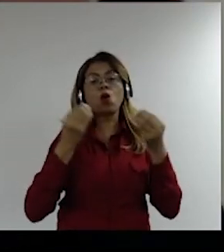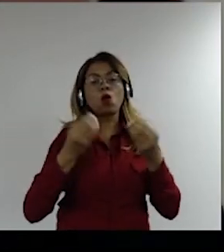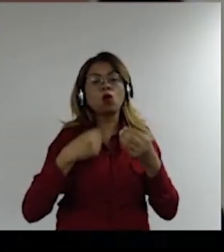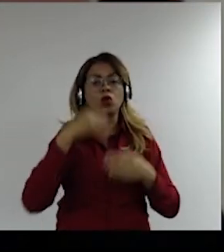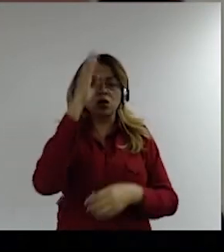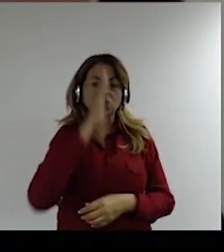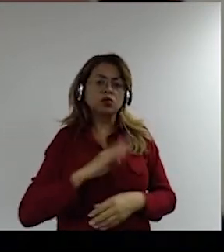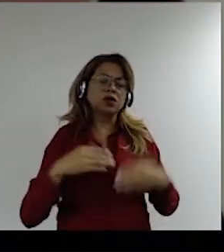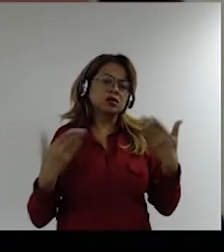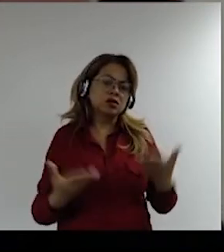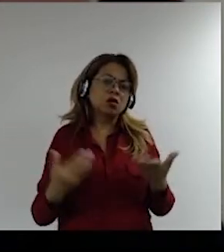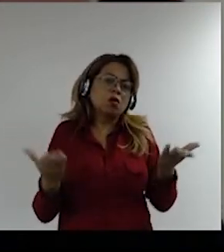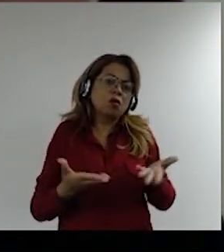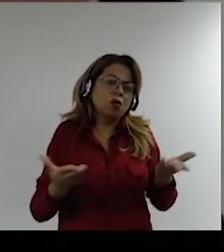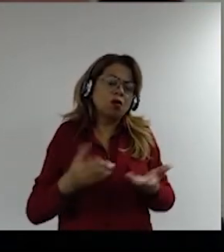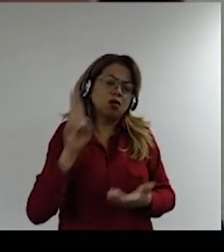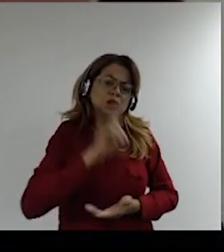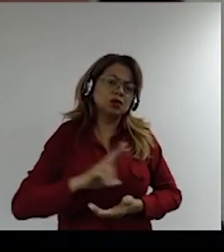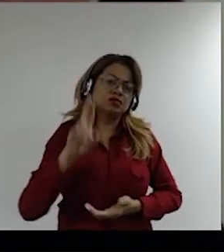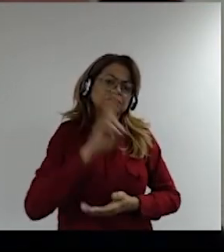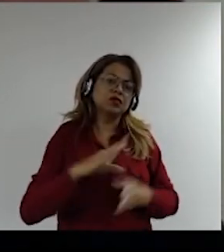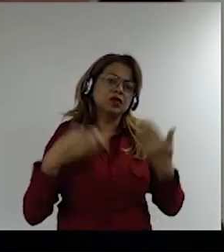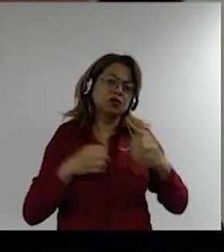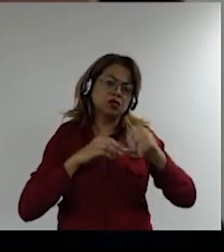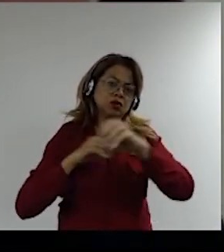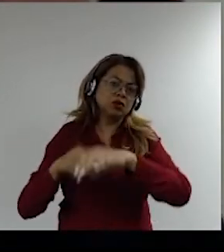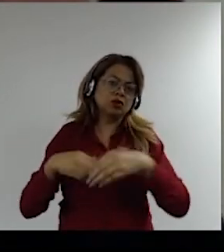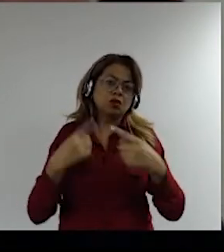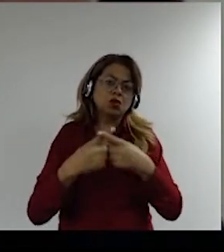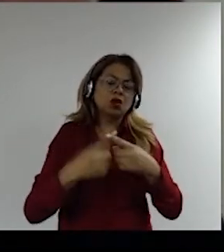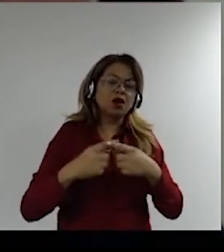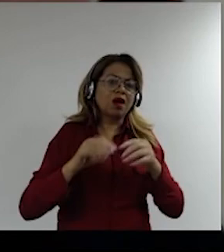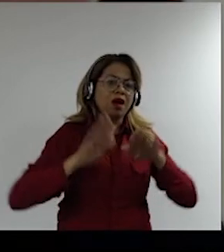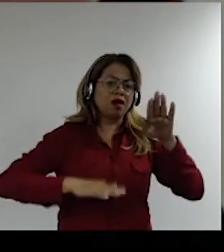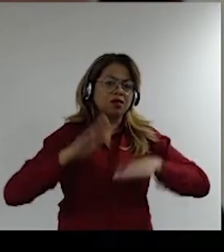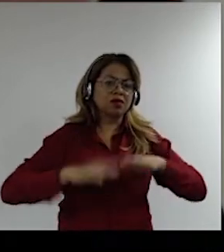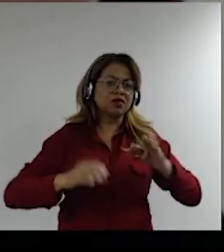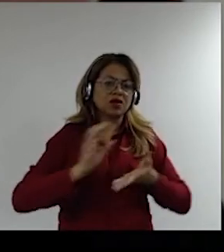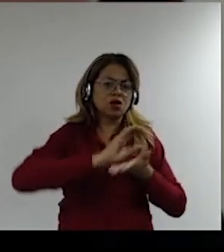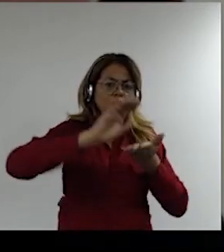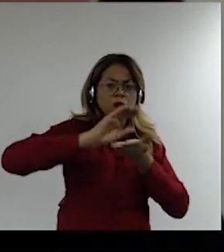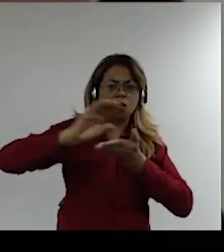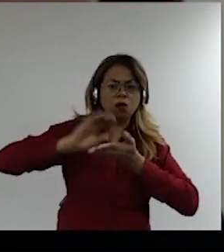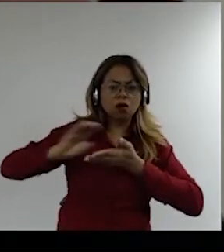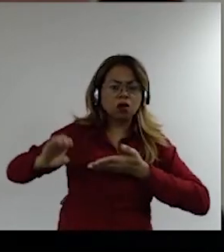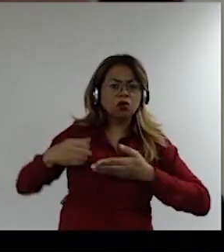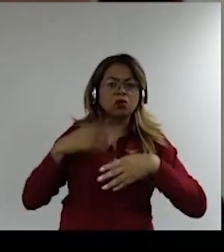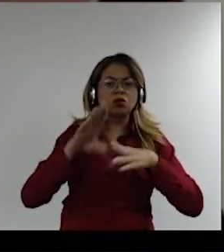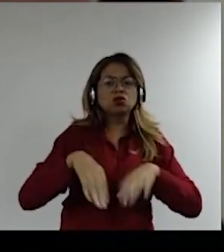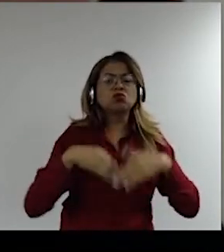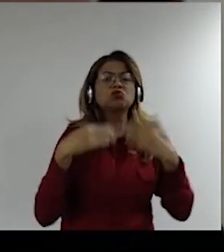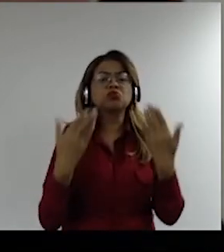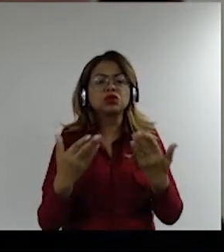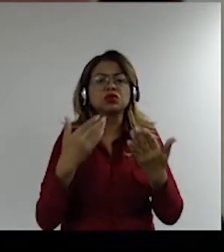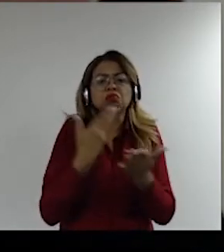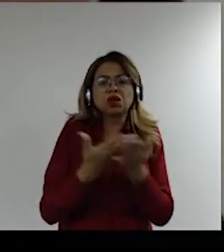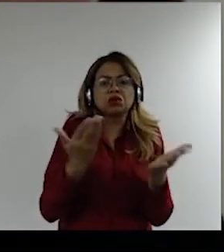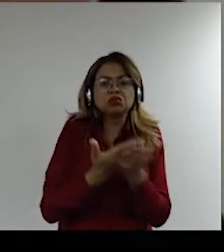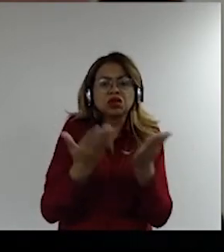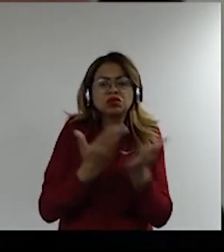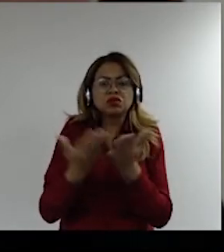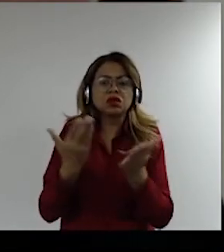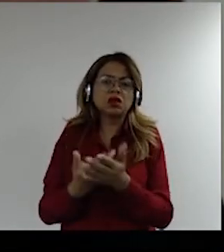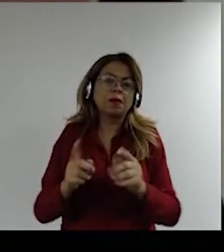não deram certo, e que jorram milhares e milhares de recursos que poderiam ser melhor aplicados se nós tivéssemos